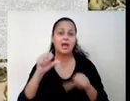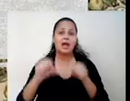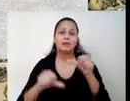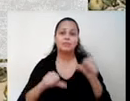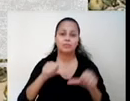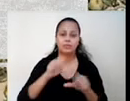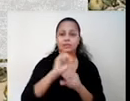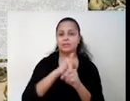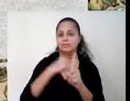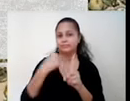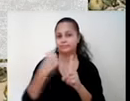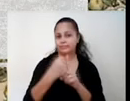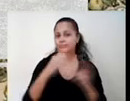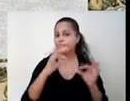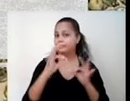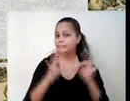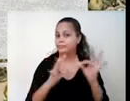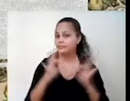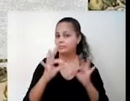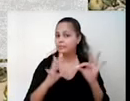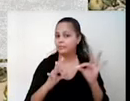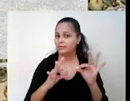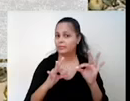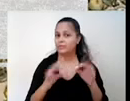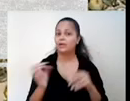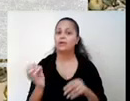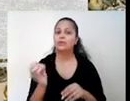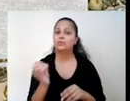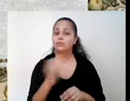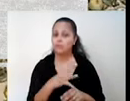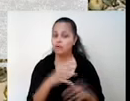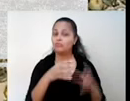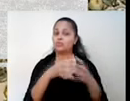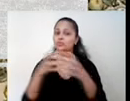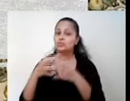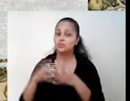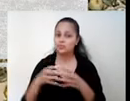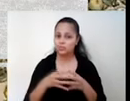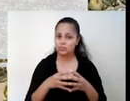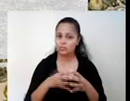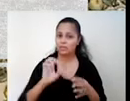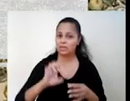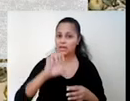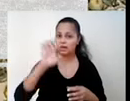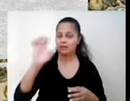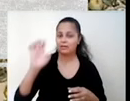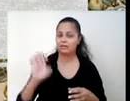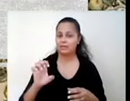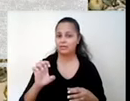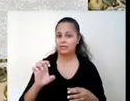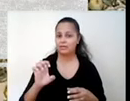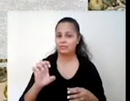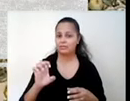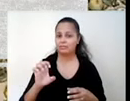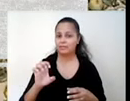na organização social, ou seja, os novos grupos sociais na Europa medieval.